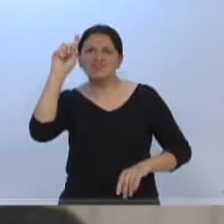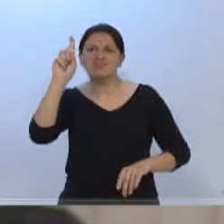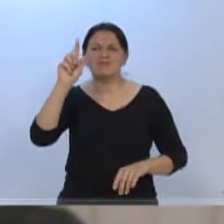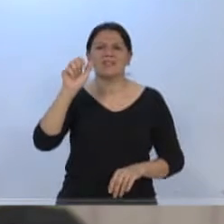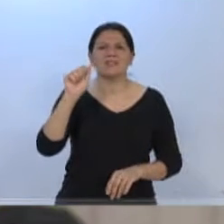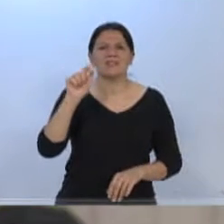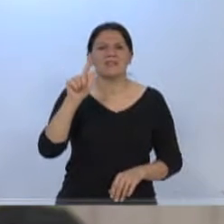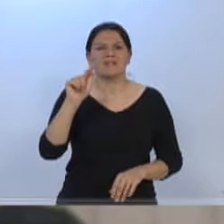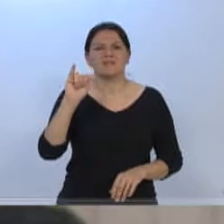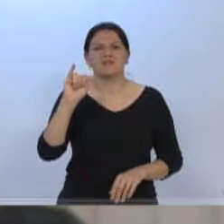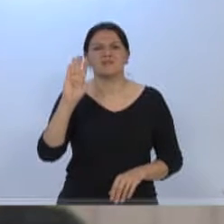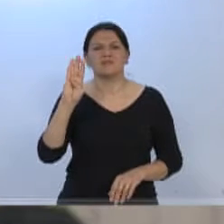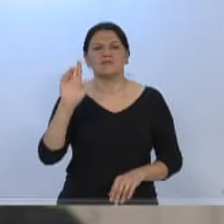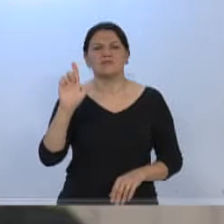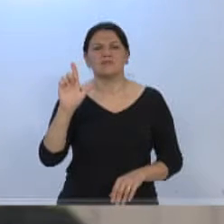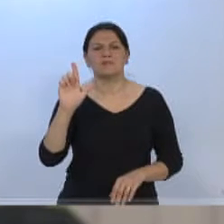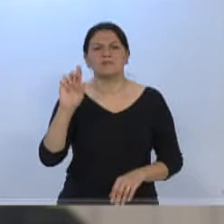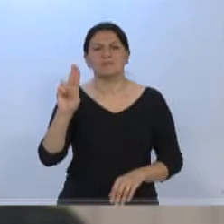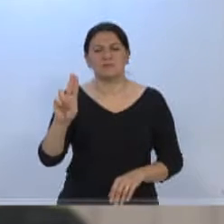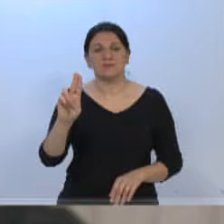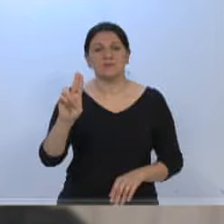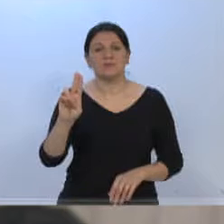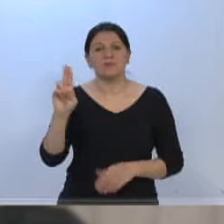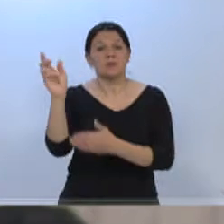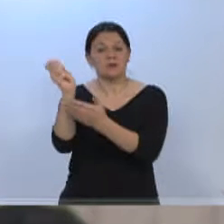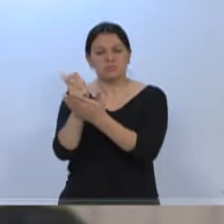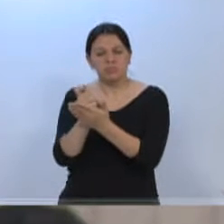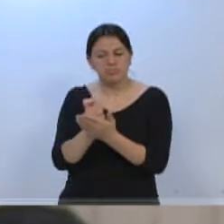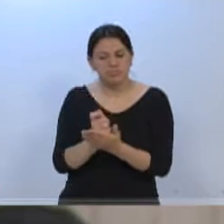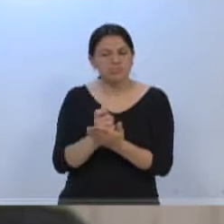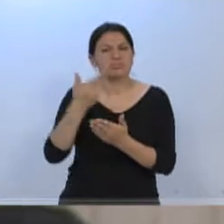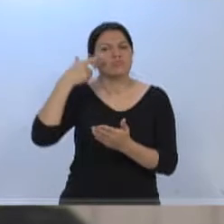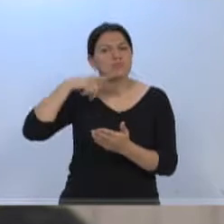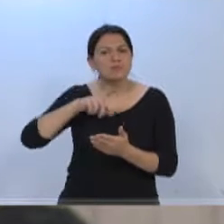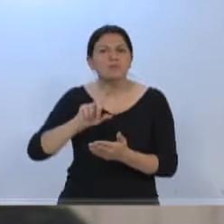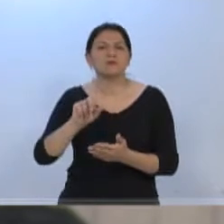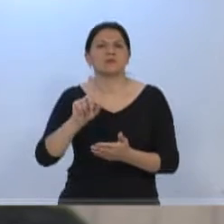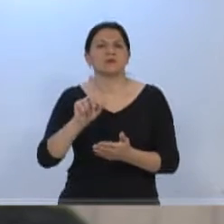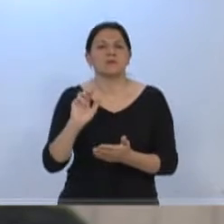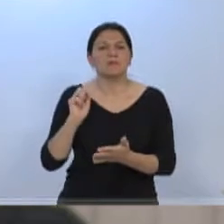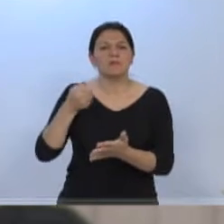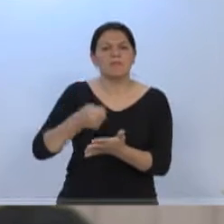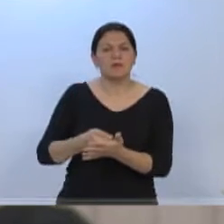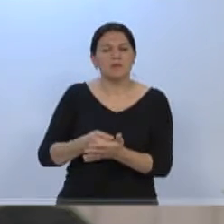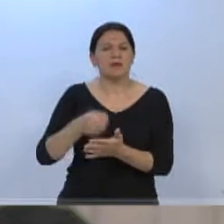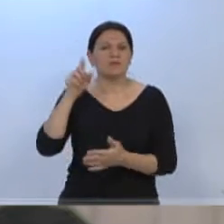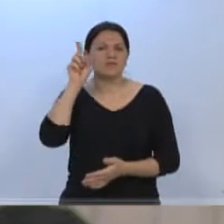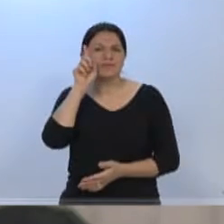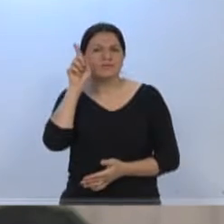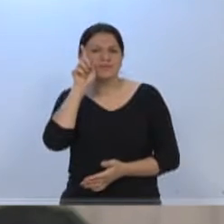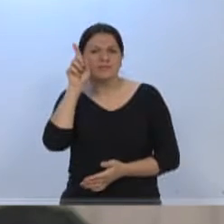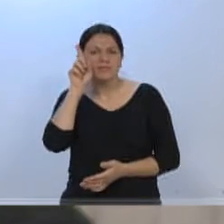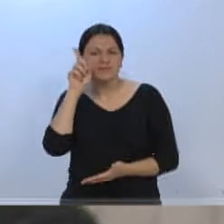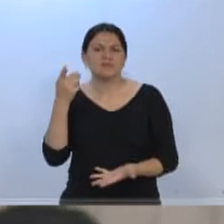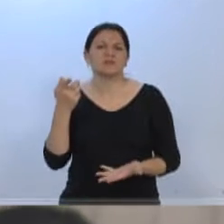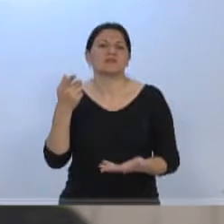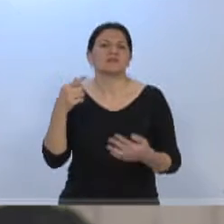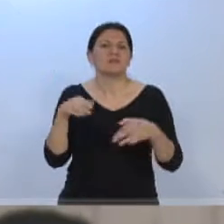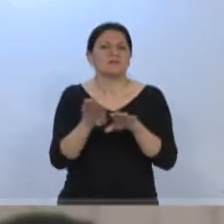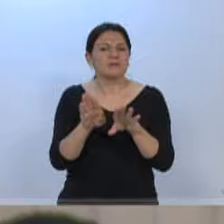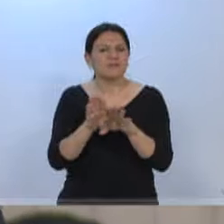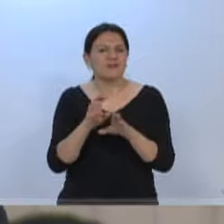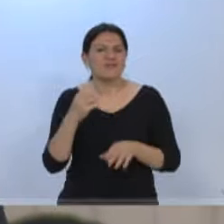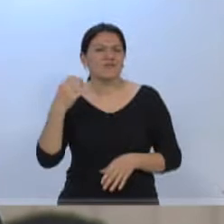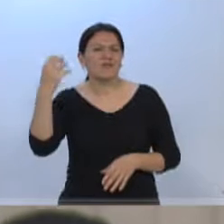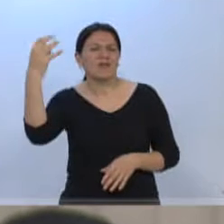em fazer eventos para arrecadar fundos para poder custear o dia a dia da GIBLU, também as